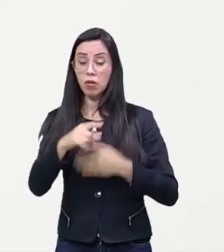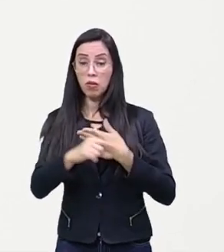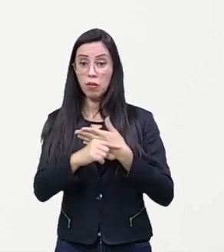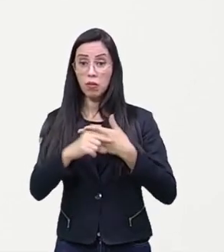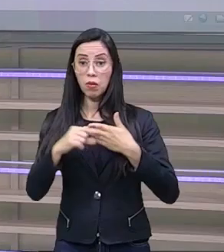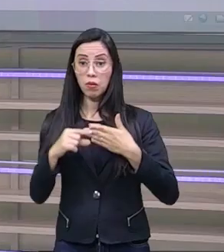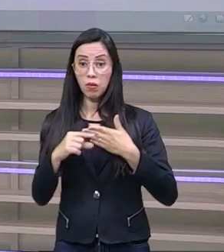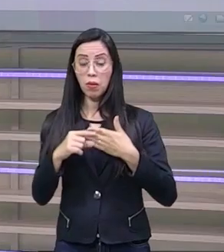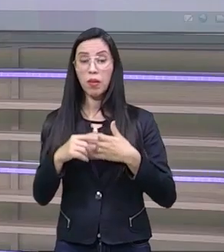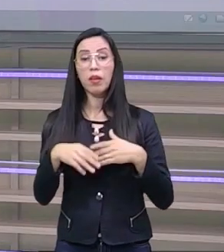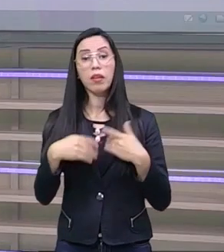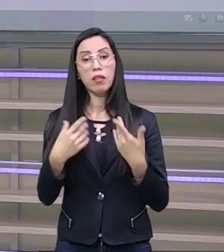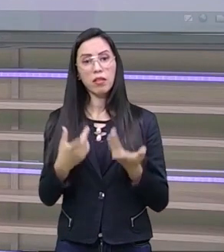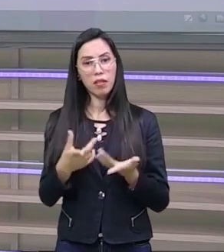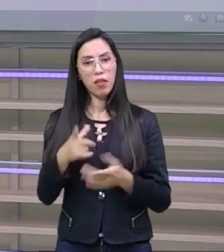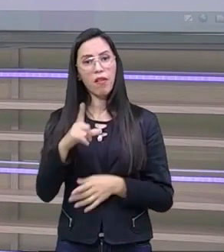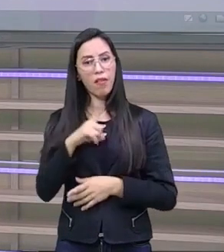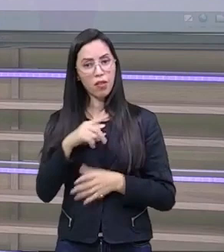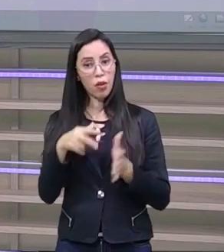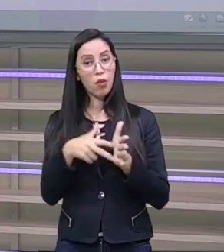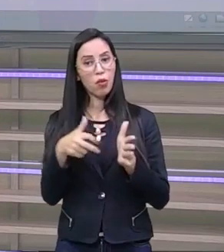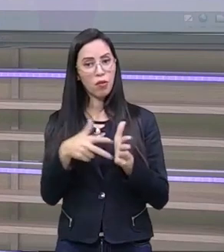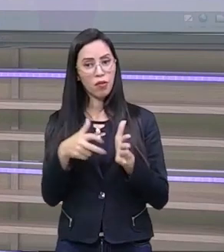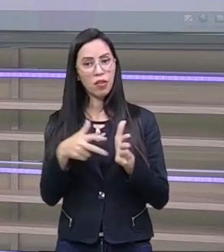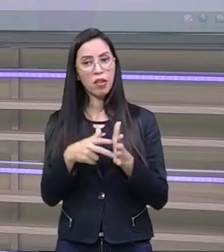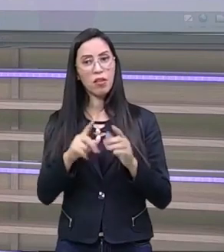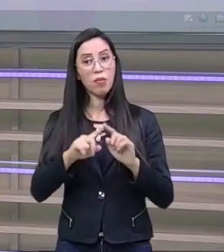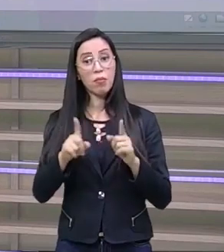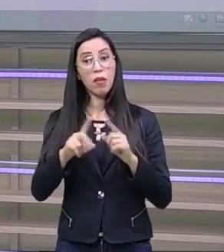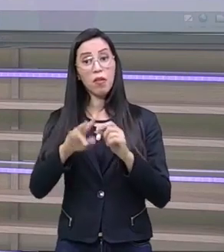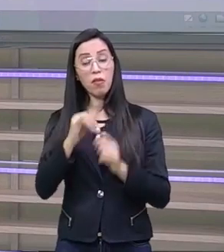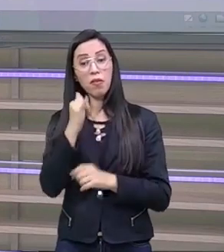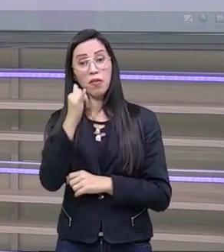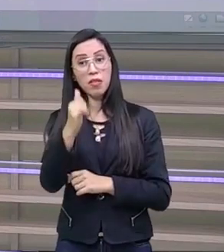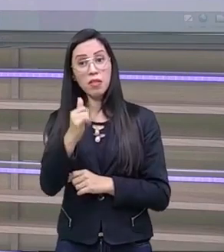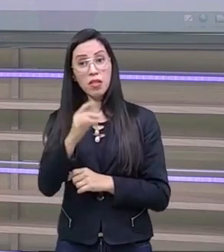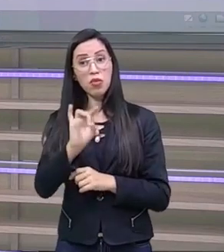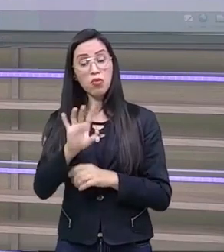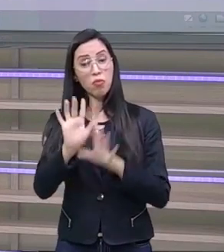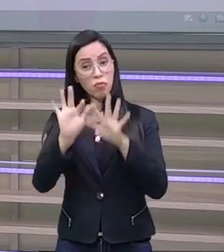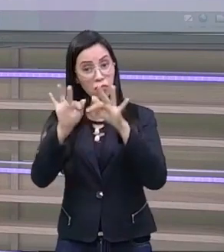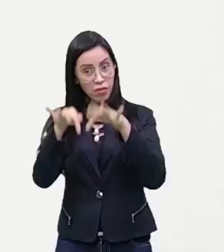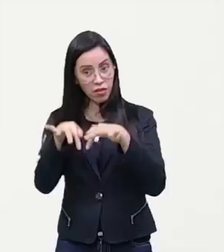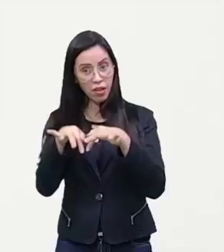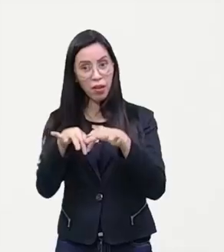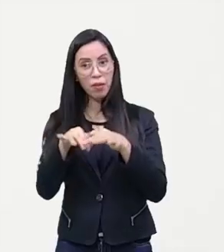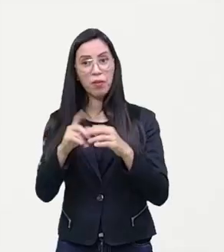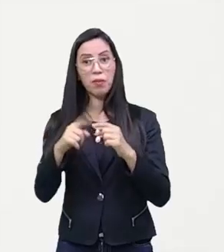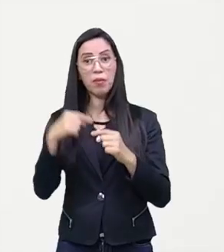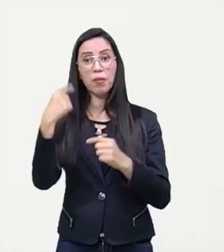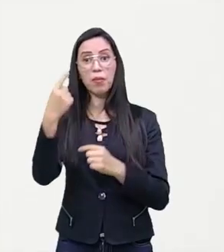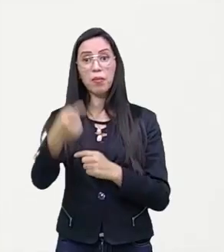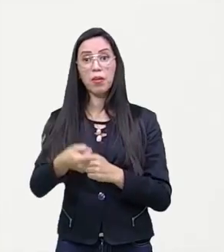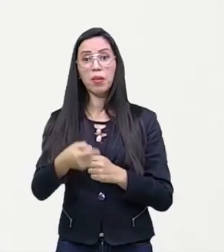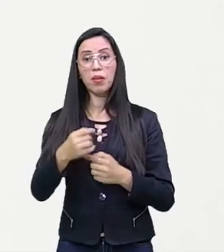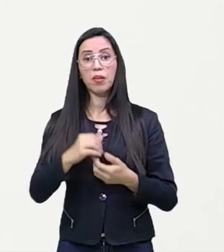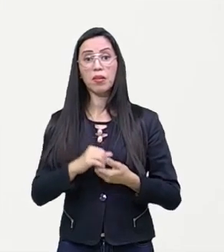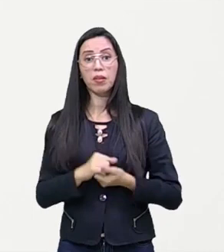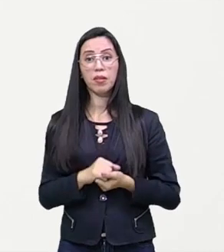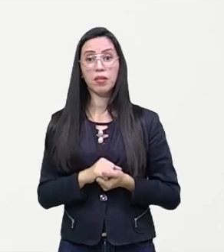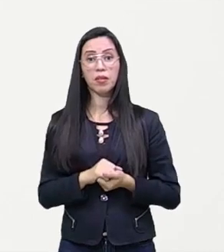tenho uma novidade para vocês, mas eu vou falar só no final, com relação a poemas e poesias, tudo bem? Vamos para a próxima.